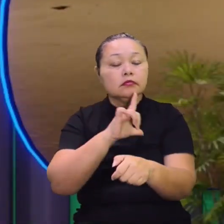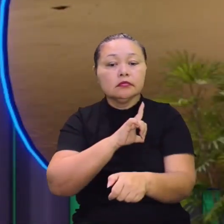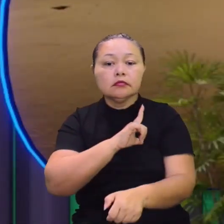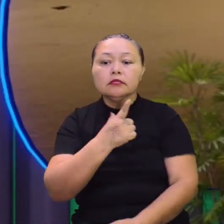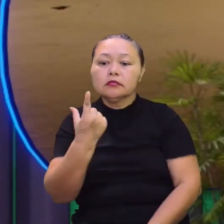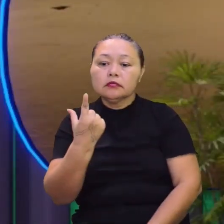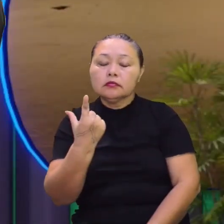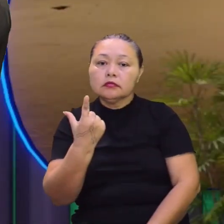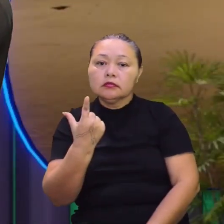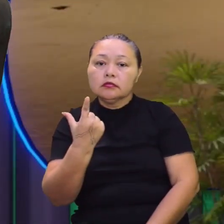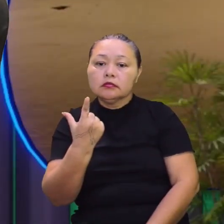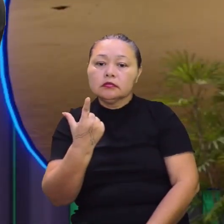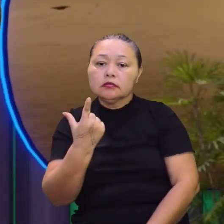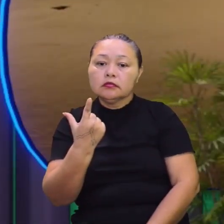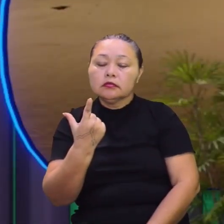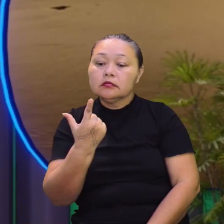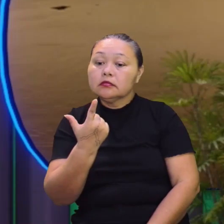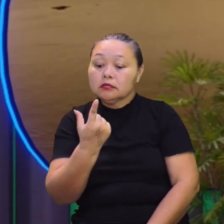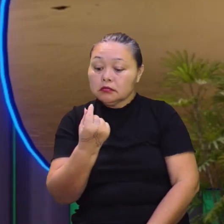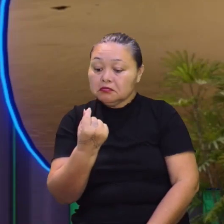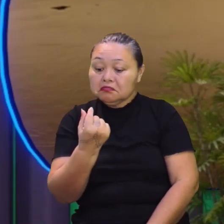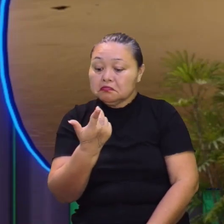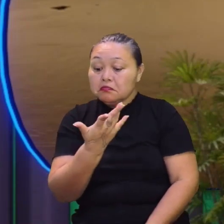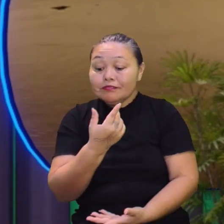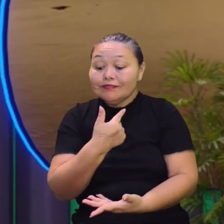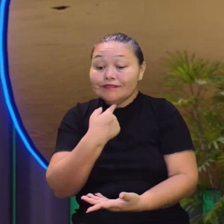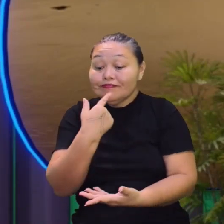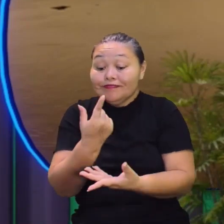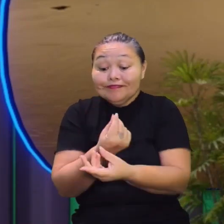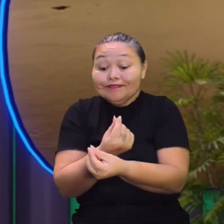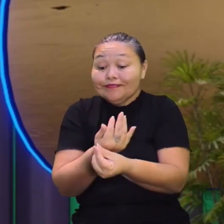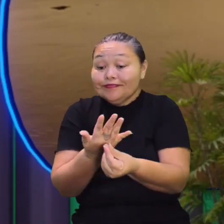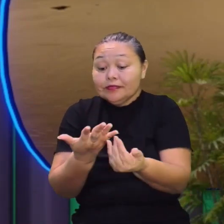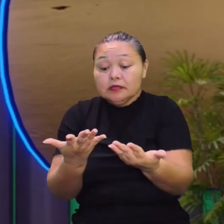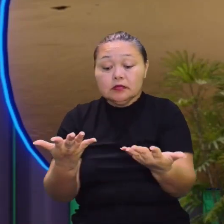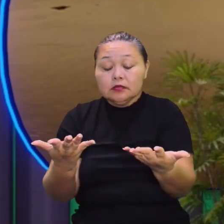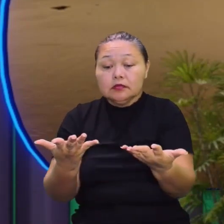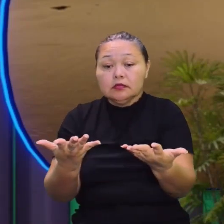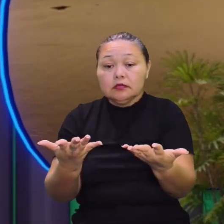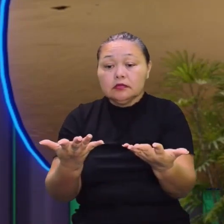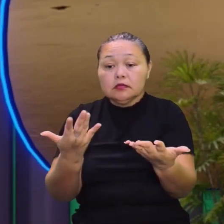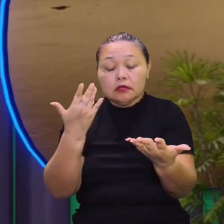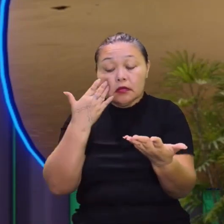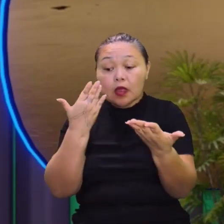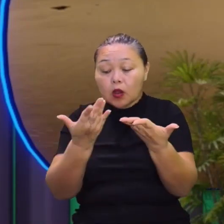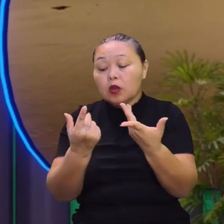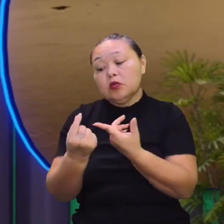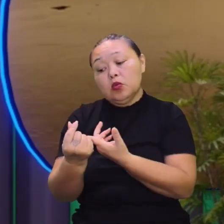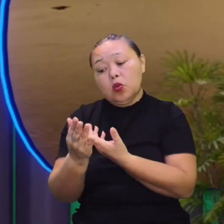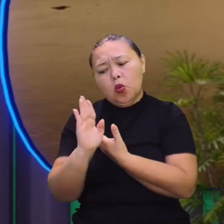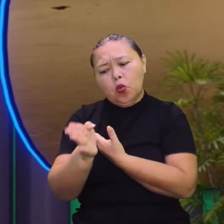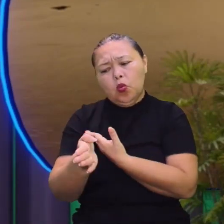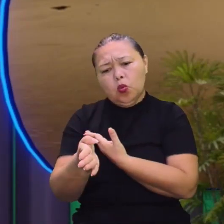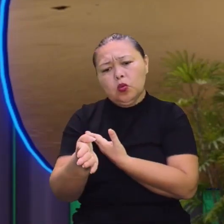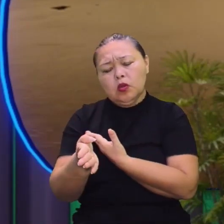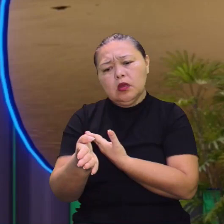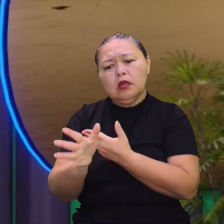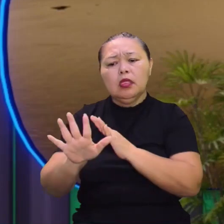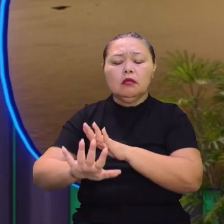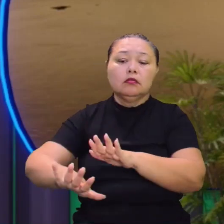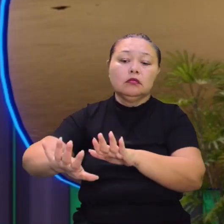um valor imensurável? Porque a gente, se tiver um olhar só econômico, realmente ela se